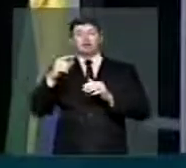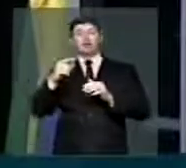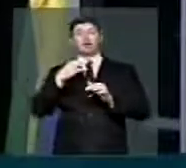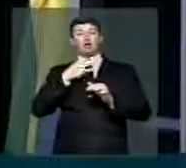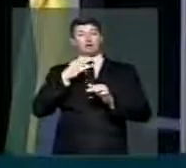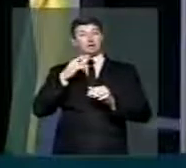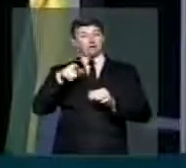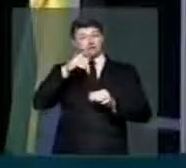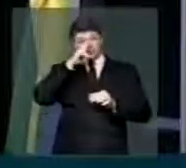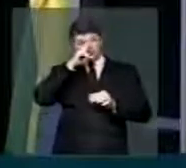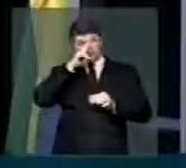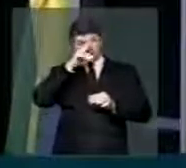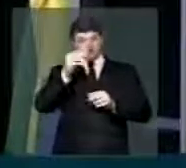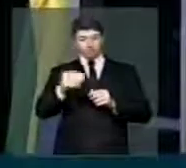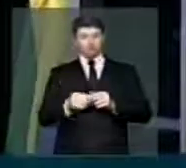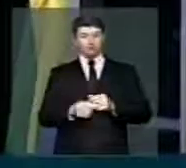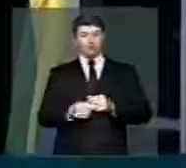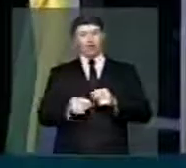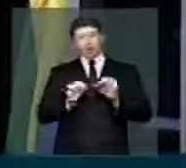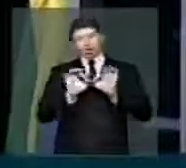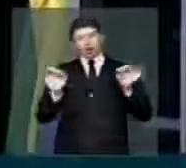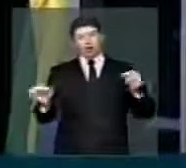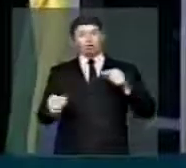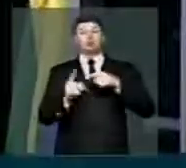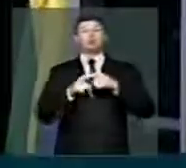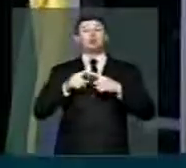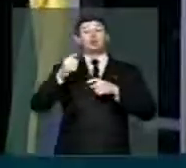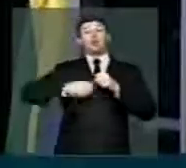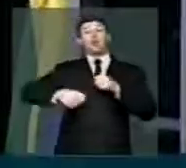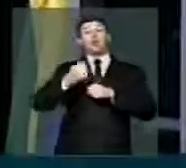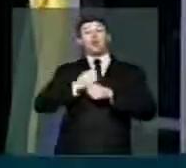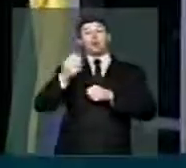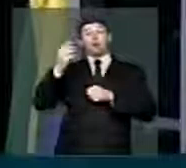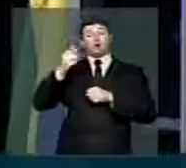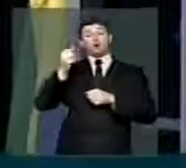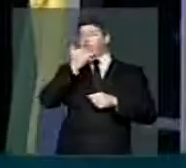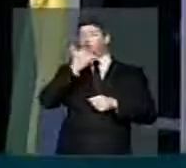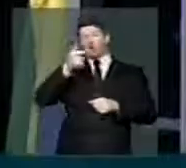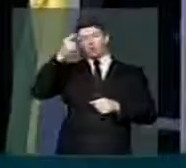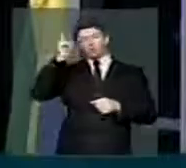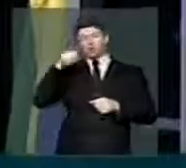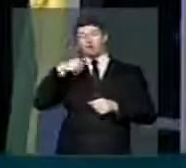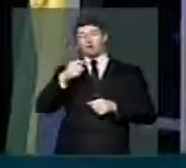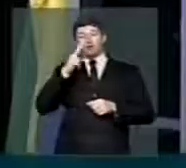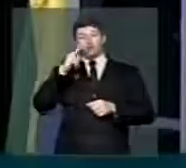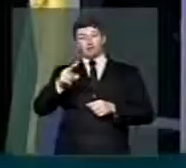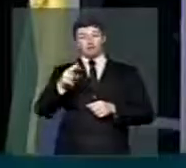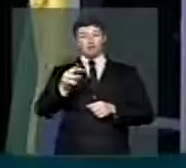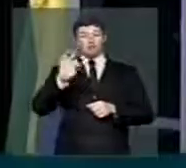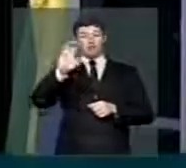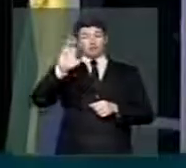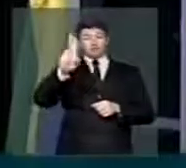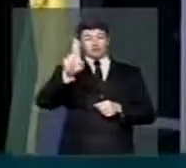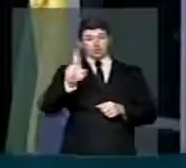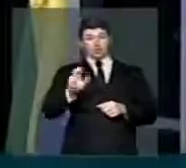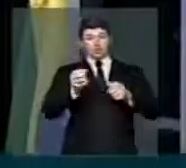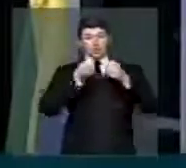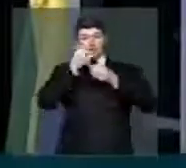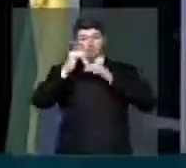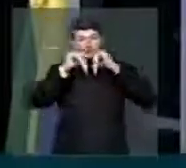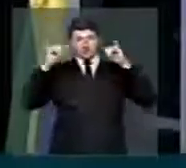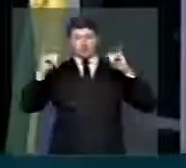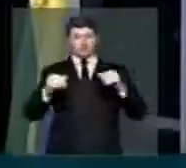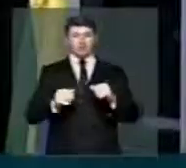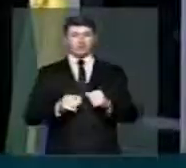é grave, e aí é ótimo. Ontem, quem assistiu, pronunciamento do Tribunal de Contas da União,